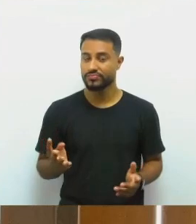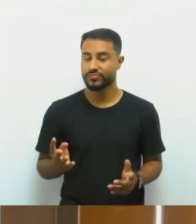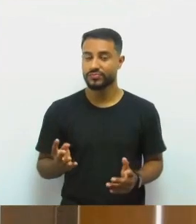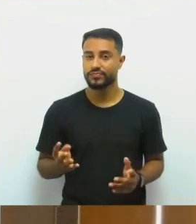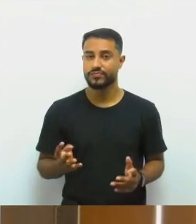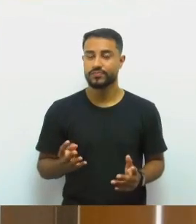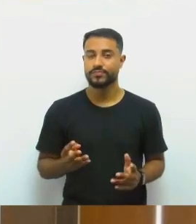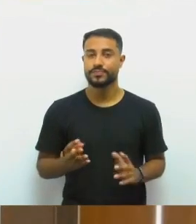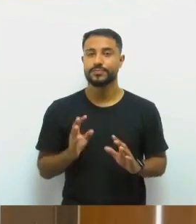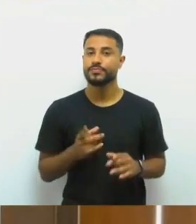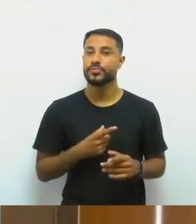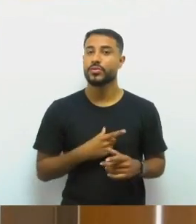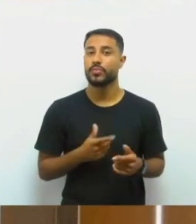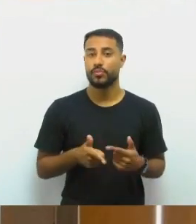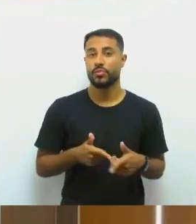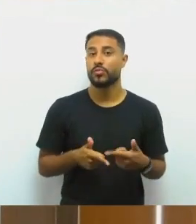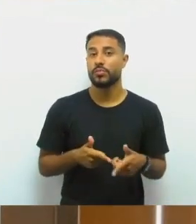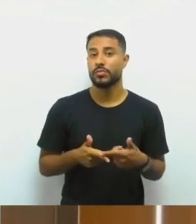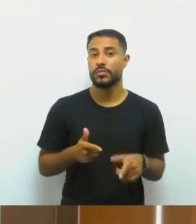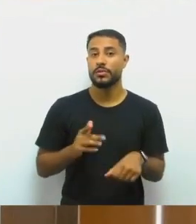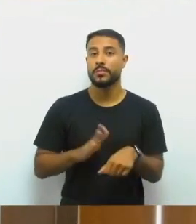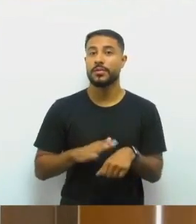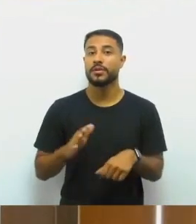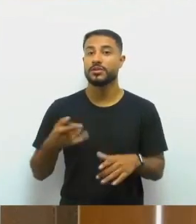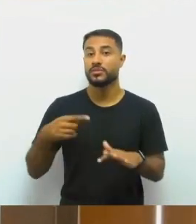falada pelo nosso futuro prefeito.